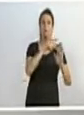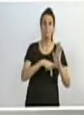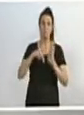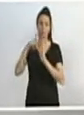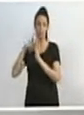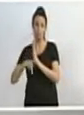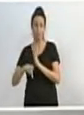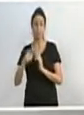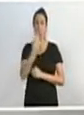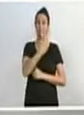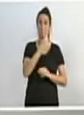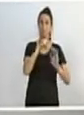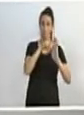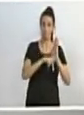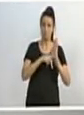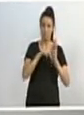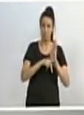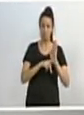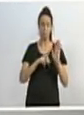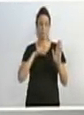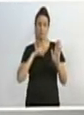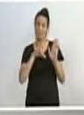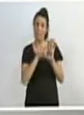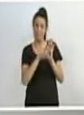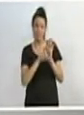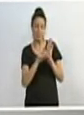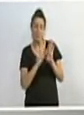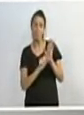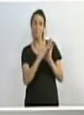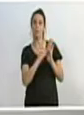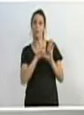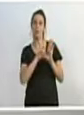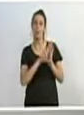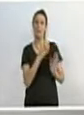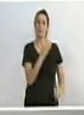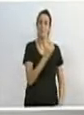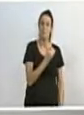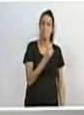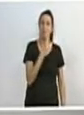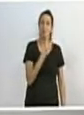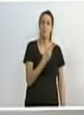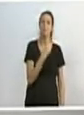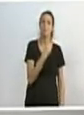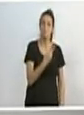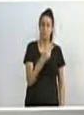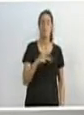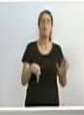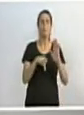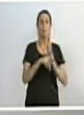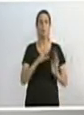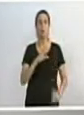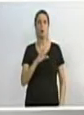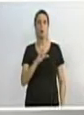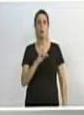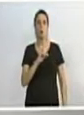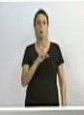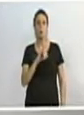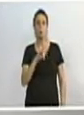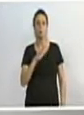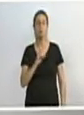O primeiro, que alterava a Lei 632 de 2007, que é o nosso Código Tributário. Lá na